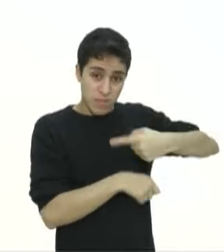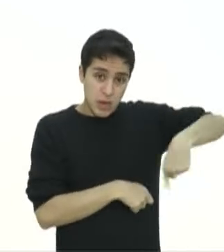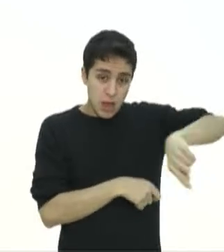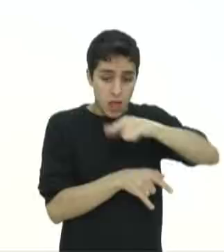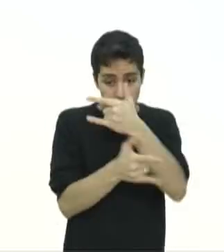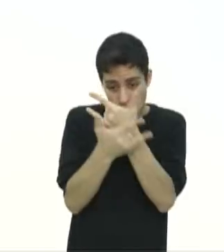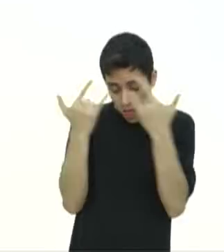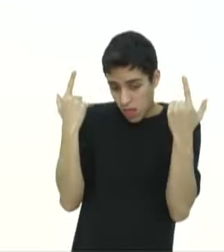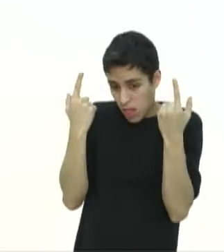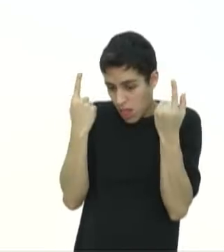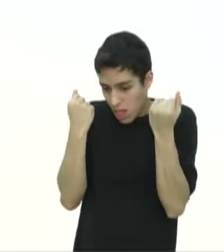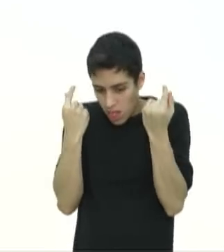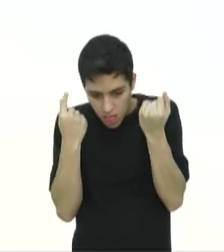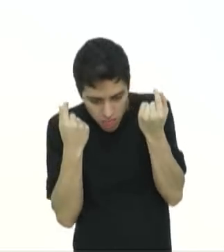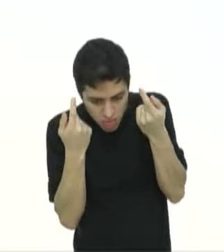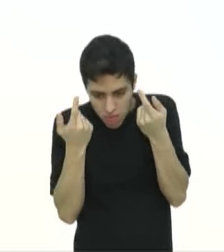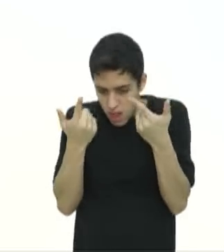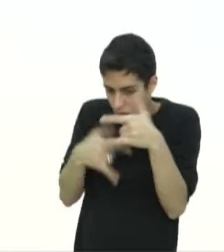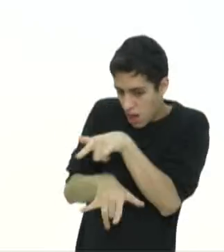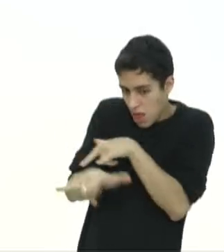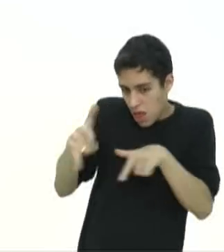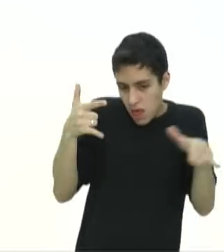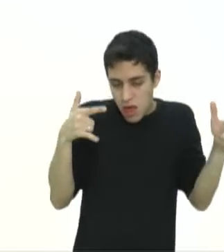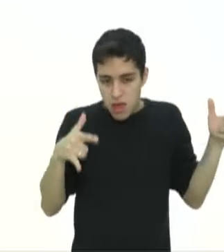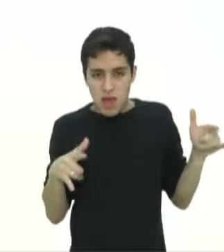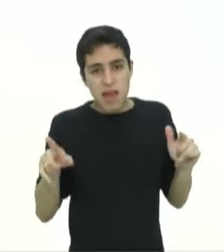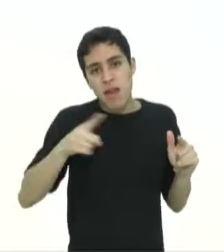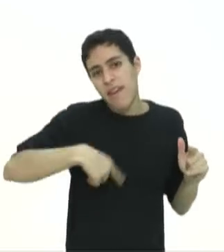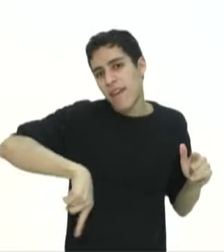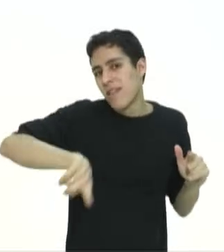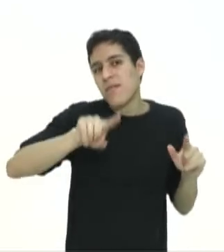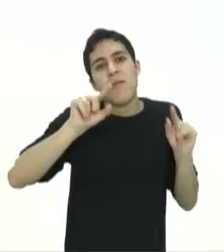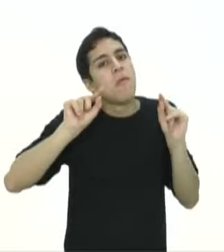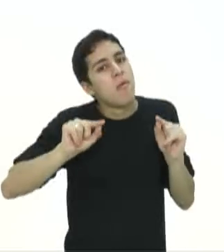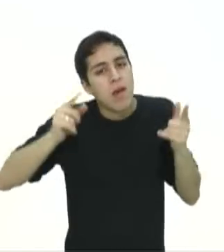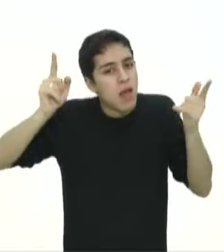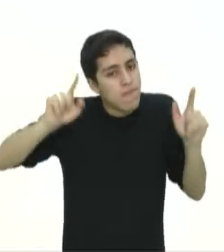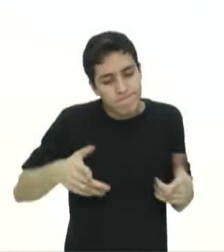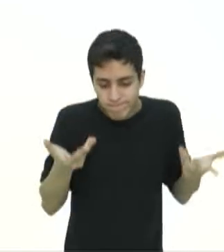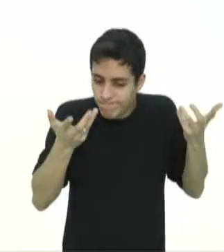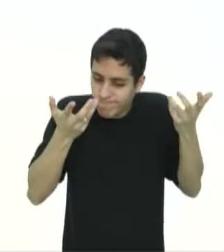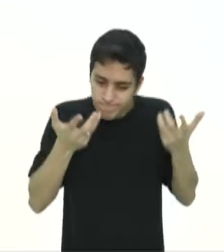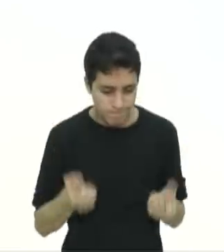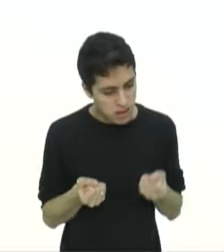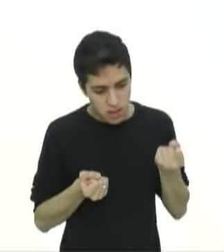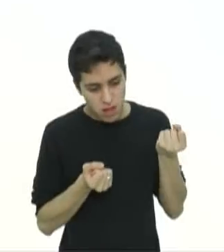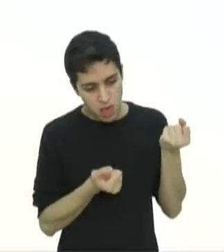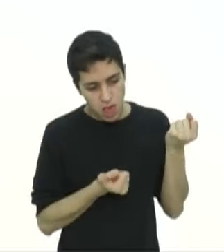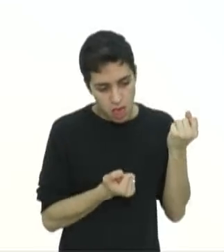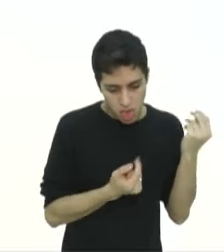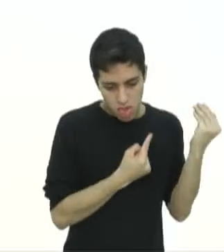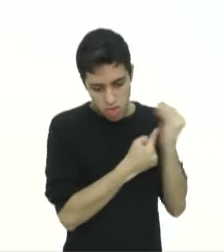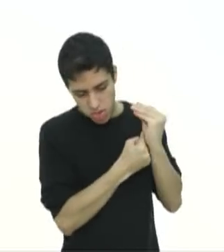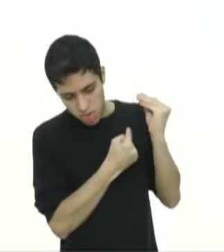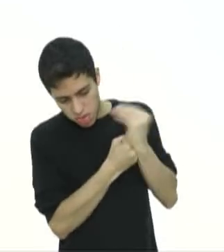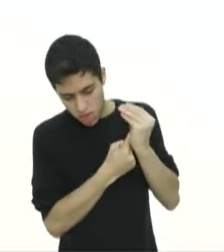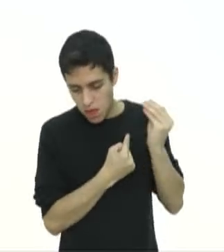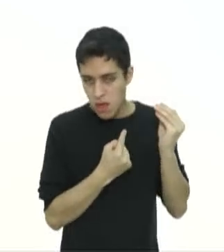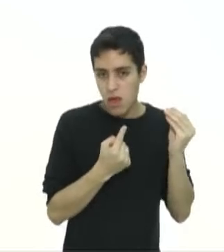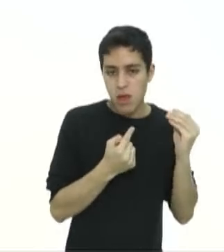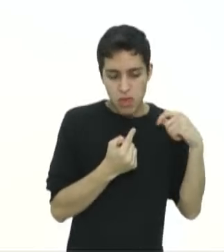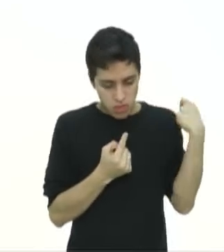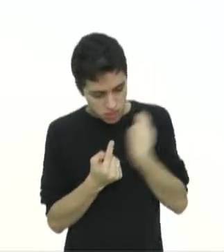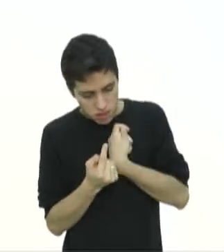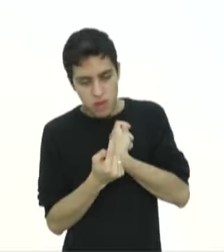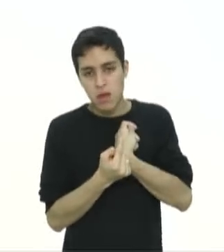para não dizer mais. Só lhes resta conformarem-se com a ideia de que são tratados como simples mercadorias